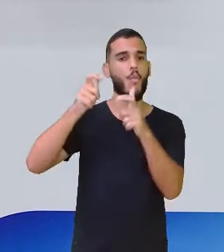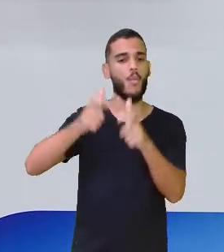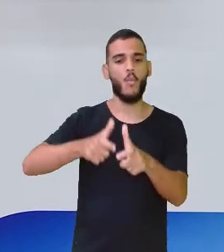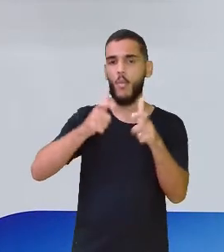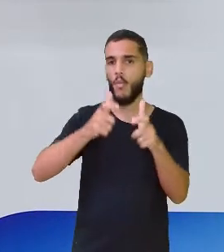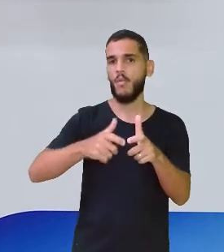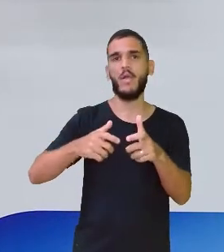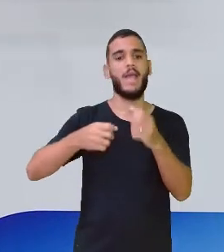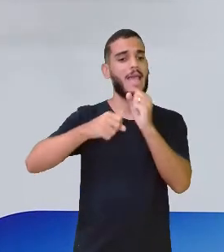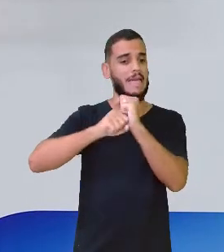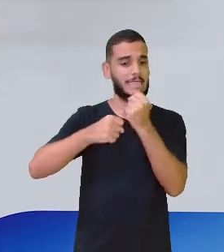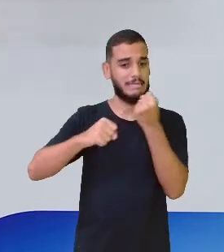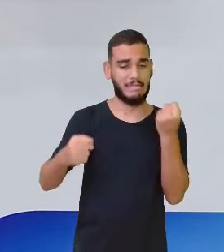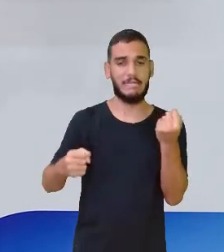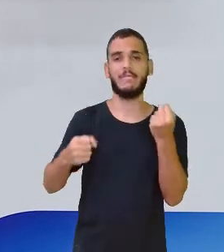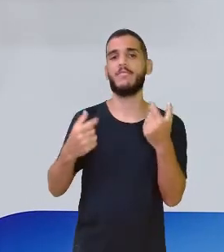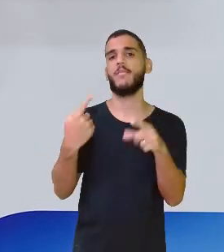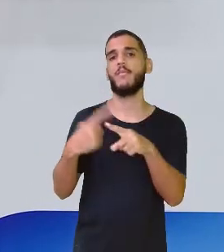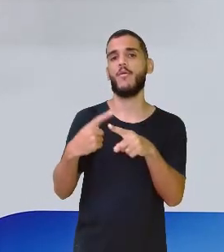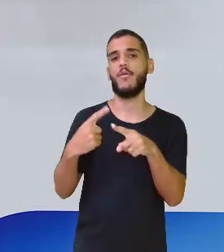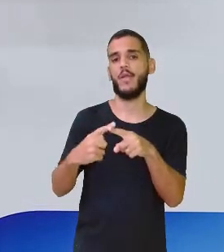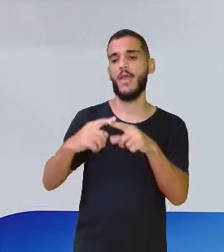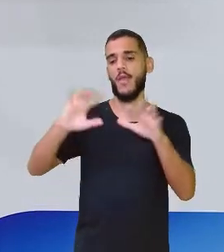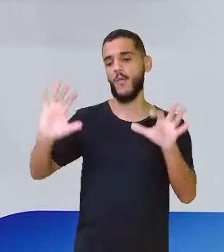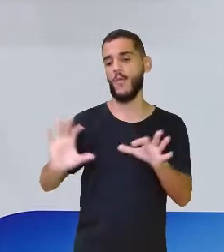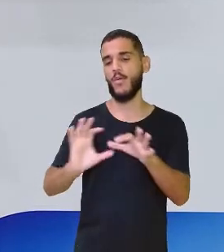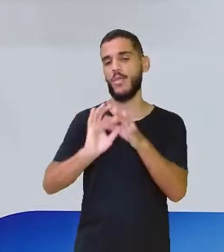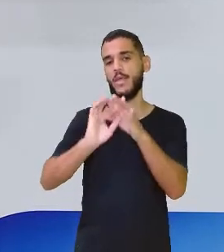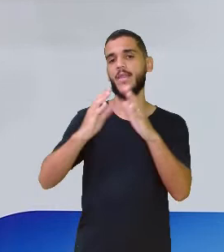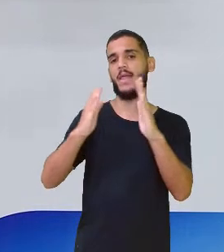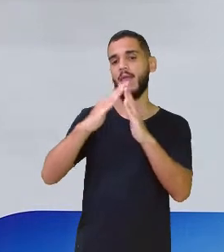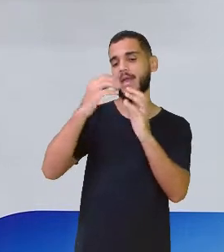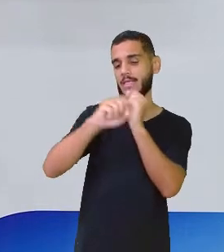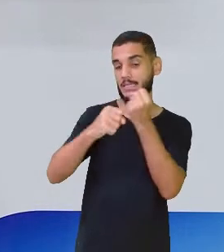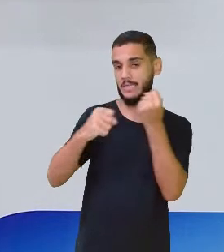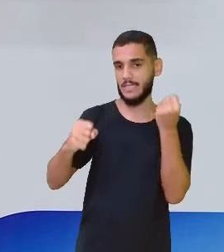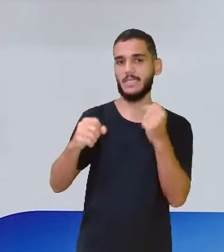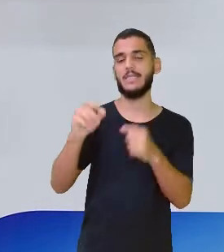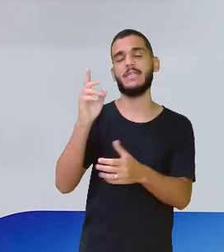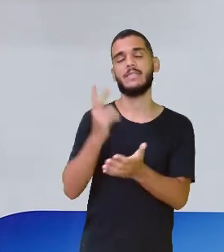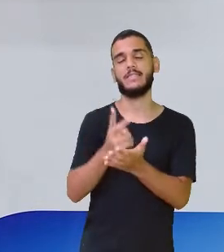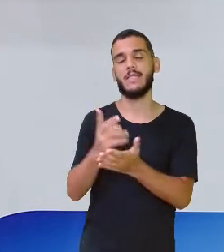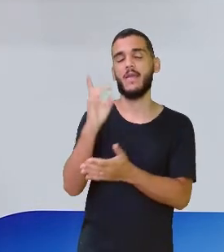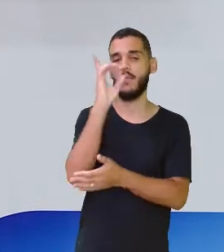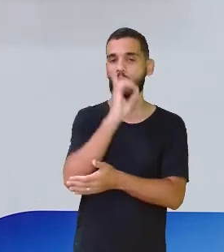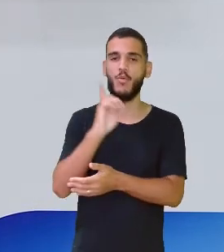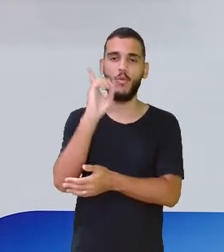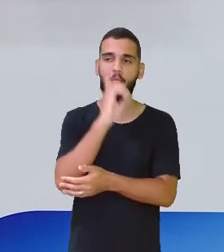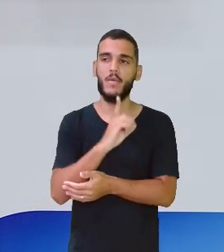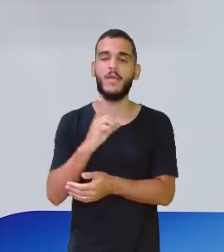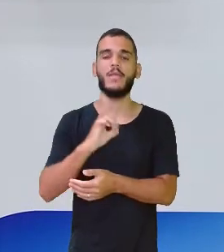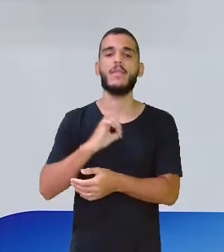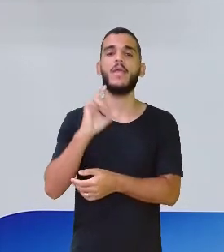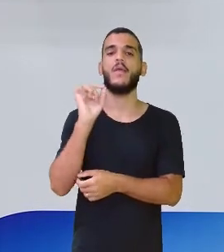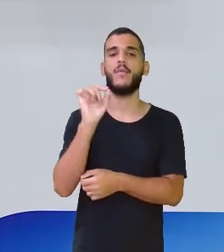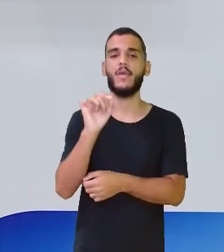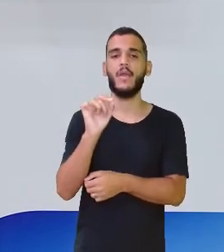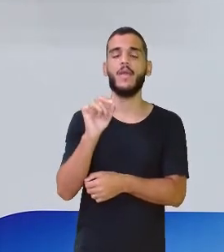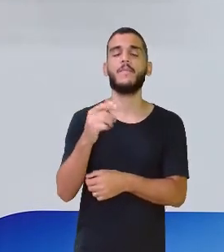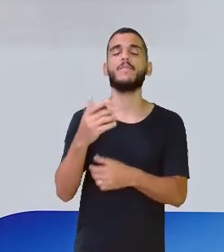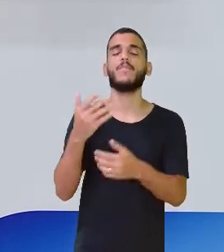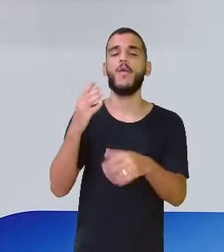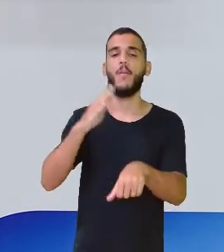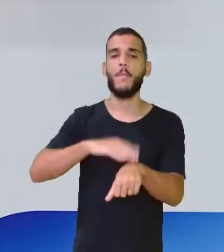era uma extensão da Casa Grande e aos domingos, né, geralmente aos domingos, se realizavam as